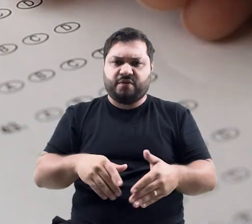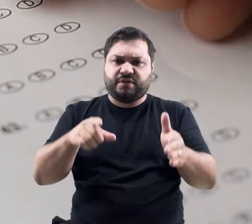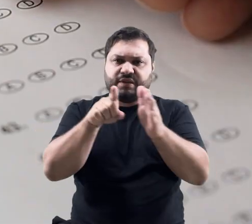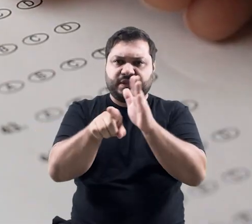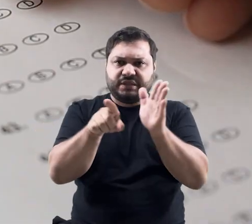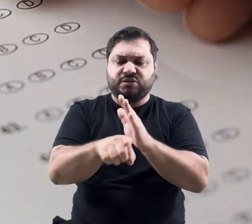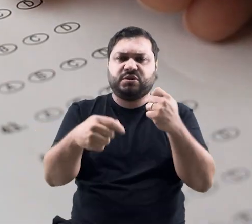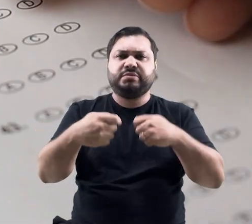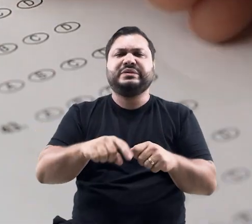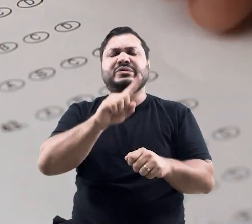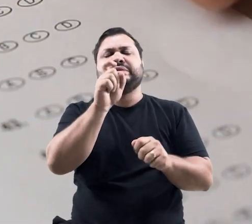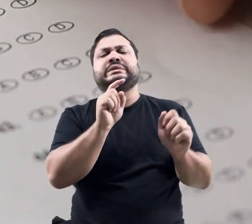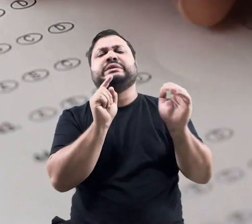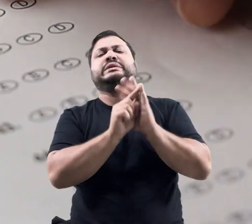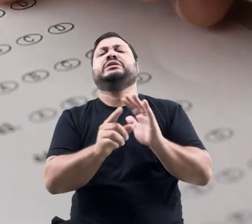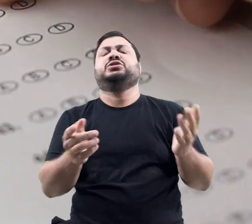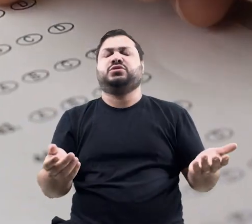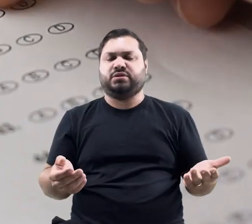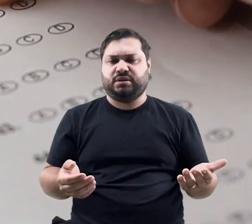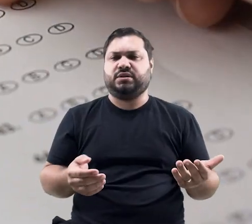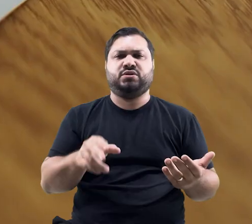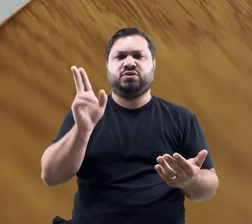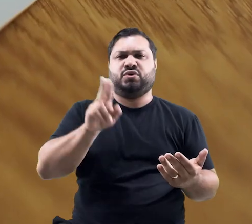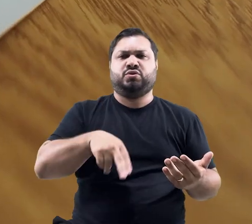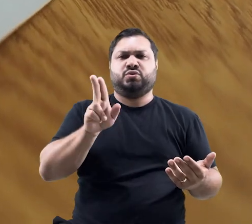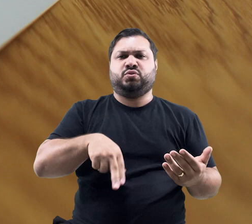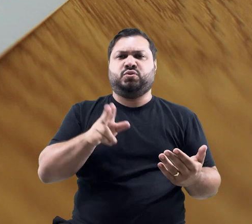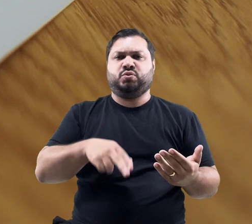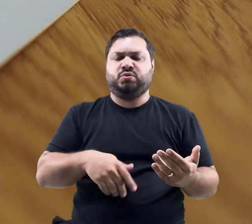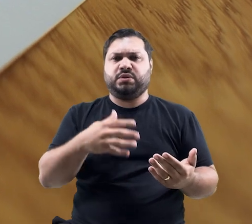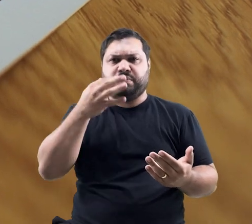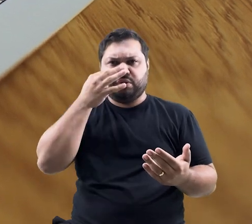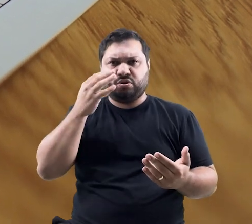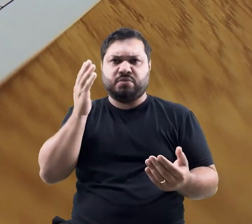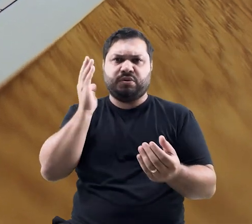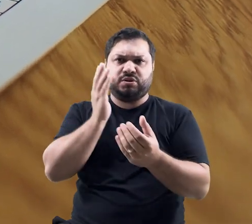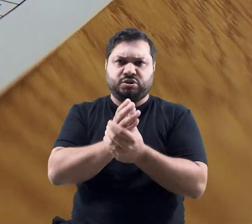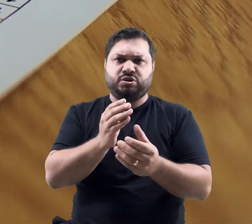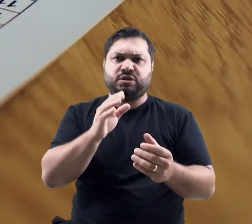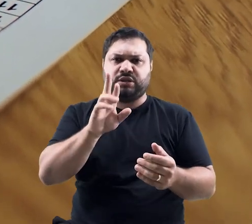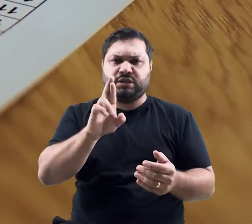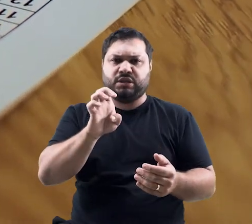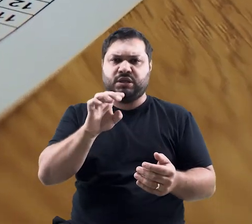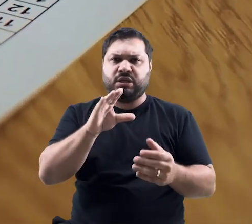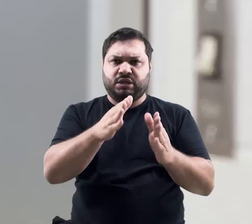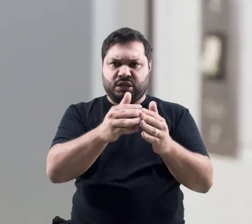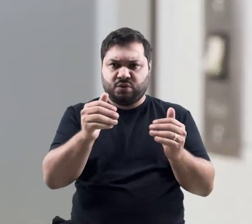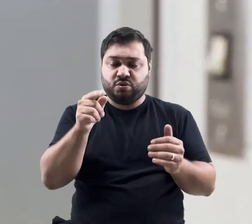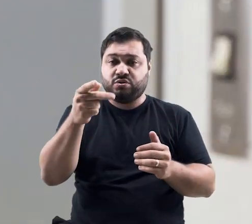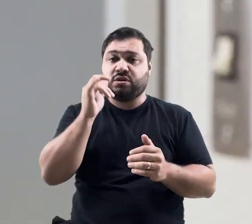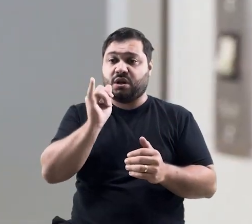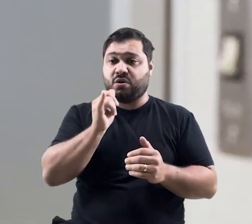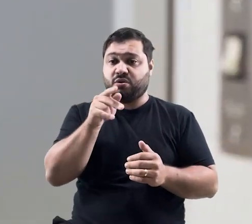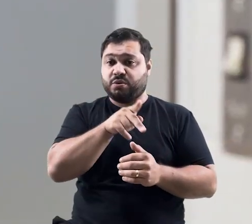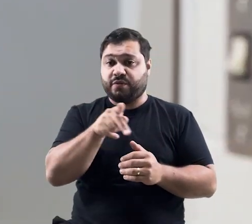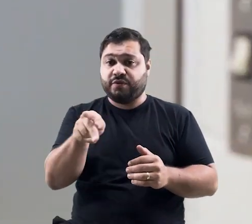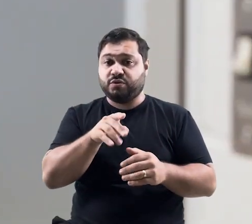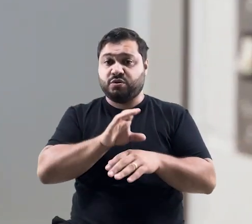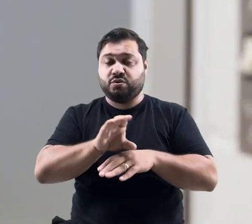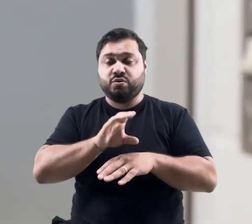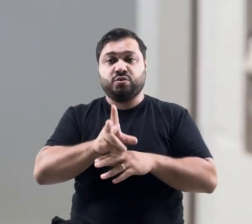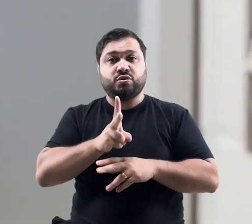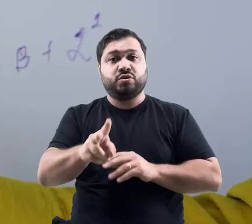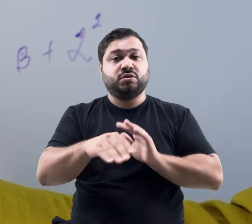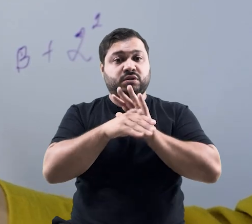em que questões precisaram ser questionadas. Embora nunca tenha entrado pessoalmente com um recurso, ela conta que os professores